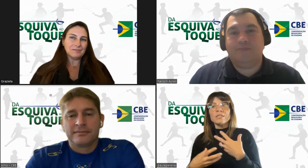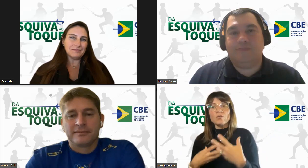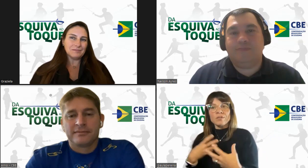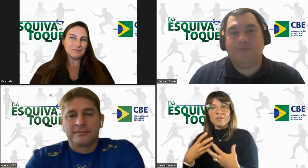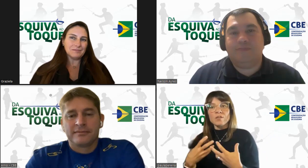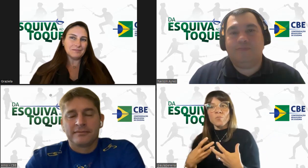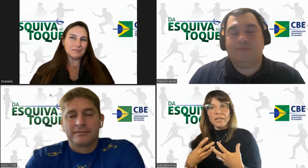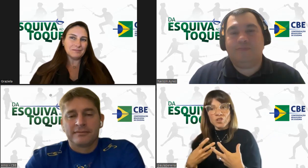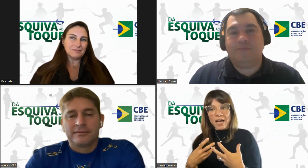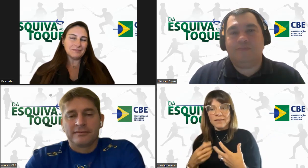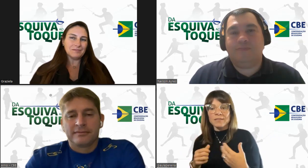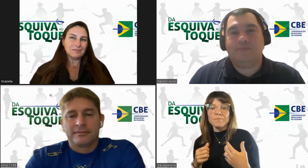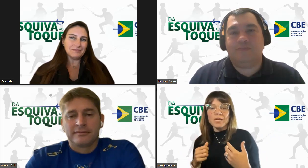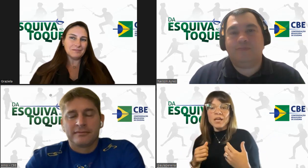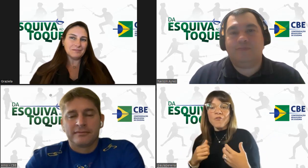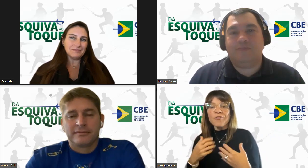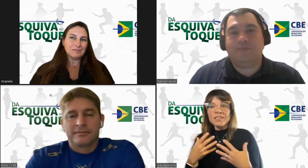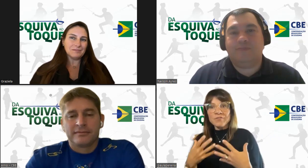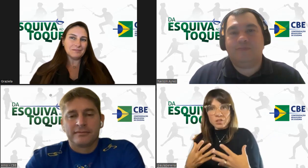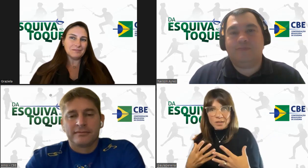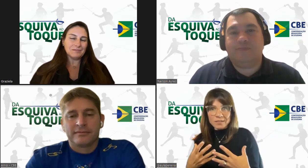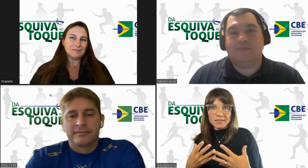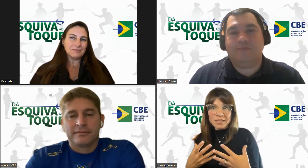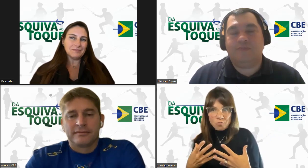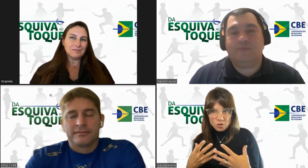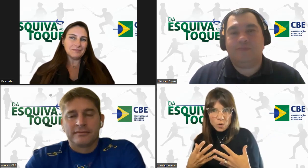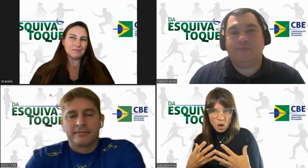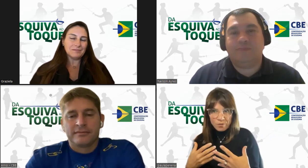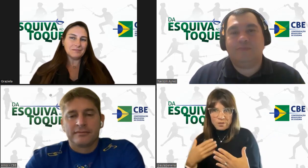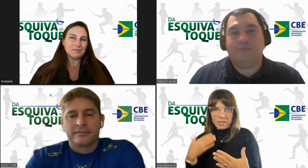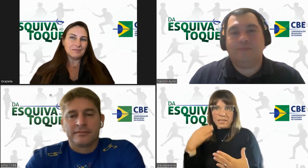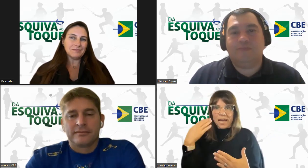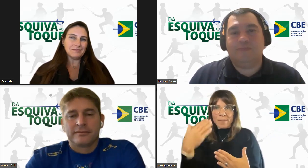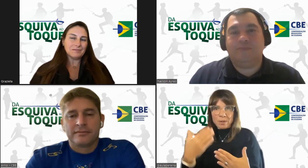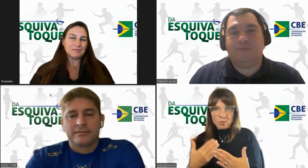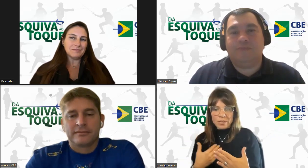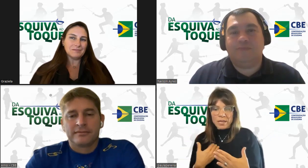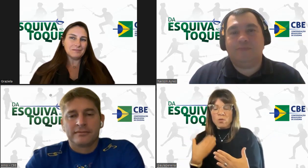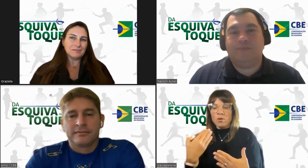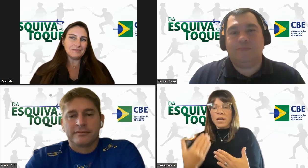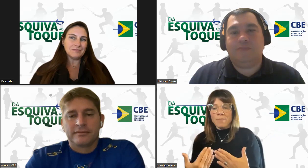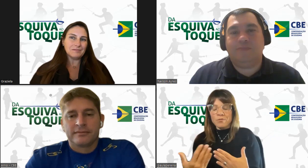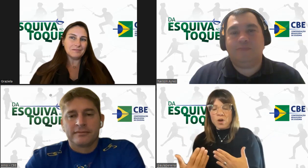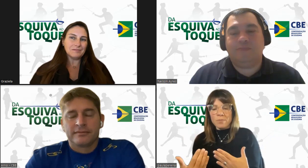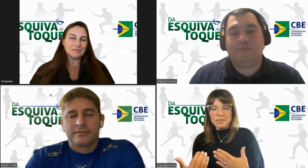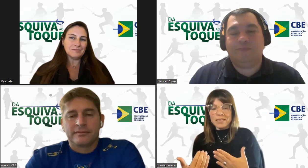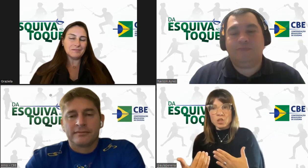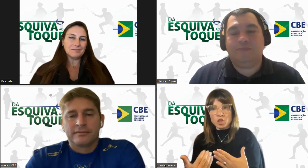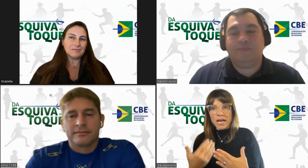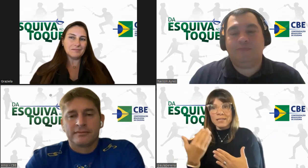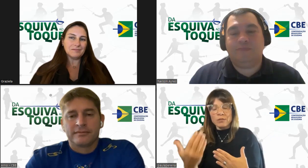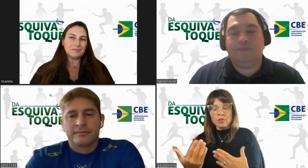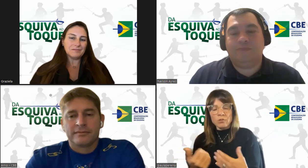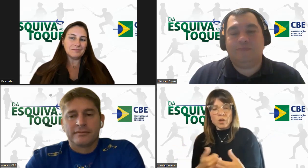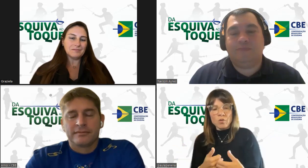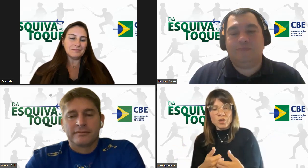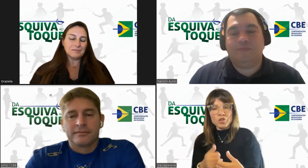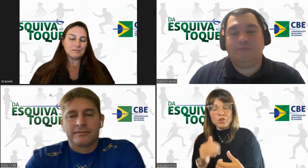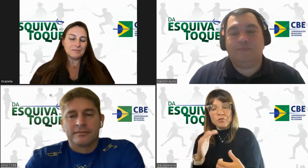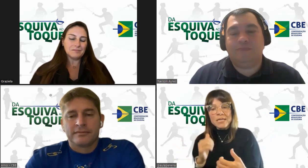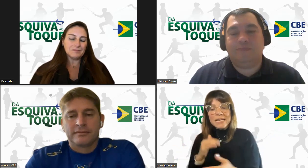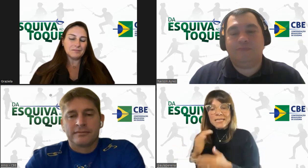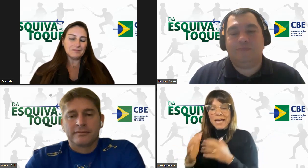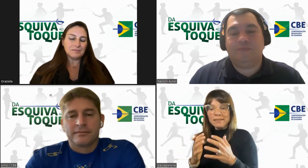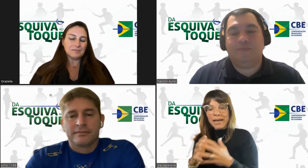pista então tem todas as coisas que estão planejadas fez a visualização de prova né para poder colocar a performance desejada dentro